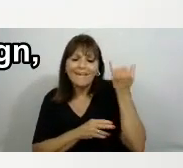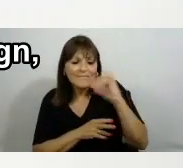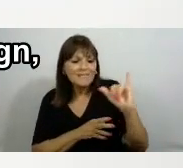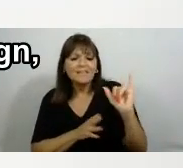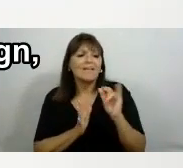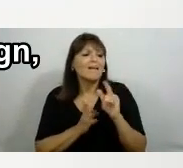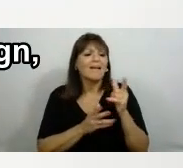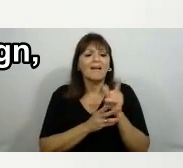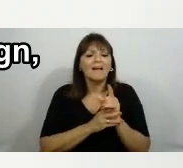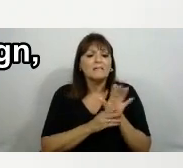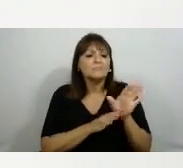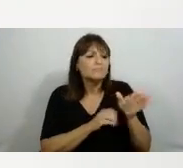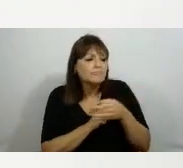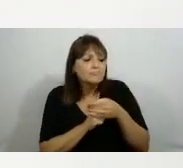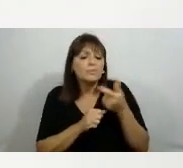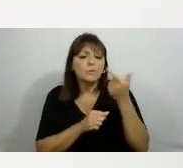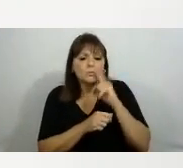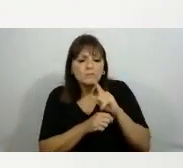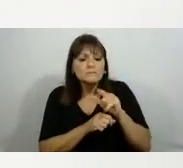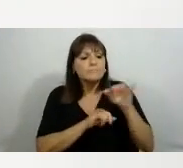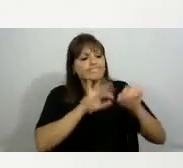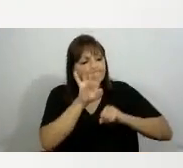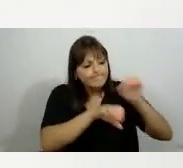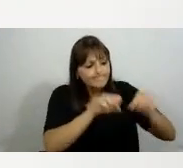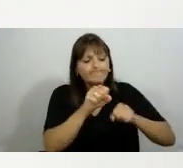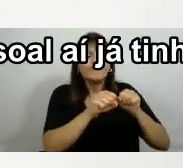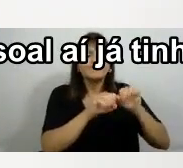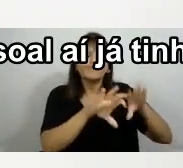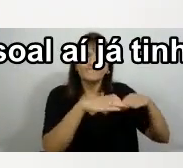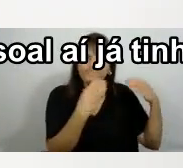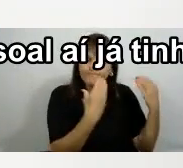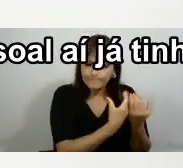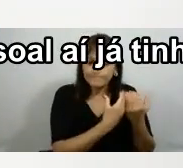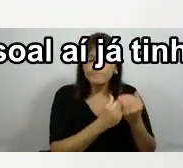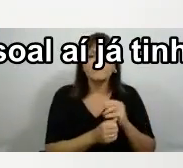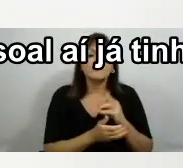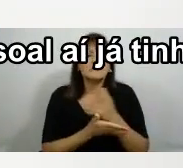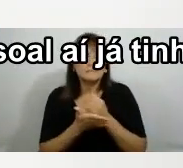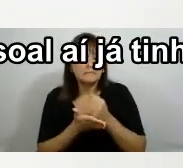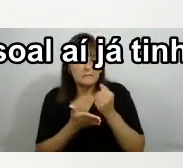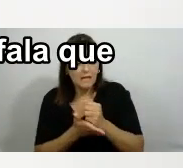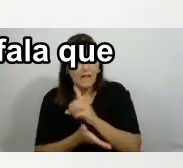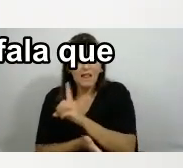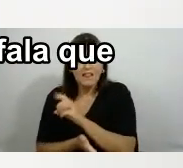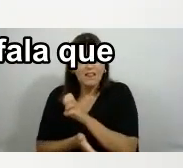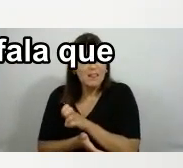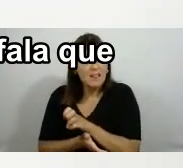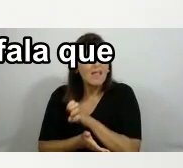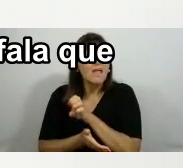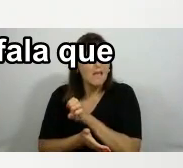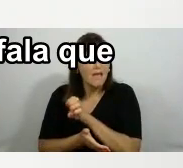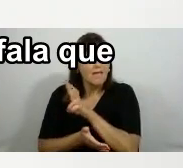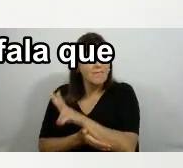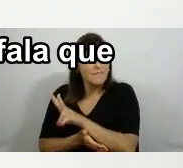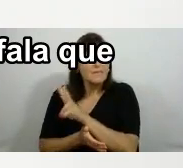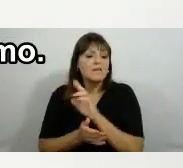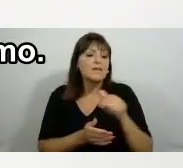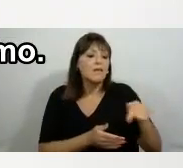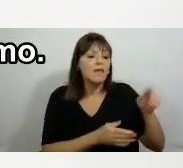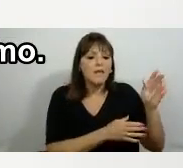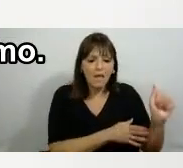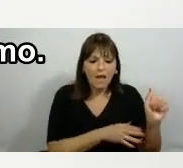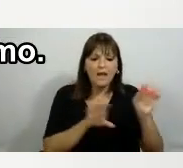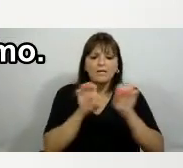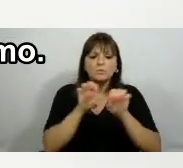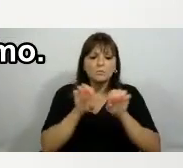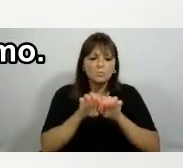essas comunidades de design, de dev, de QA, através de uma estrutura que esse pessoal aí já tinha montado lá atrás. Então, a gente fala que